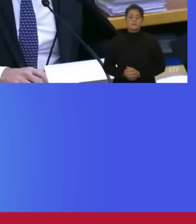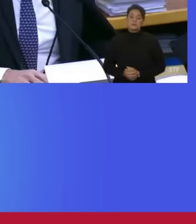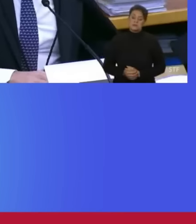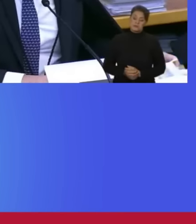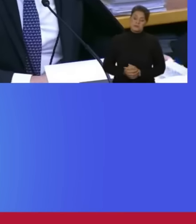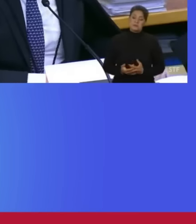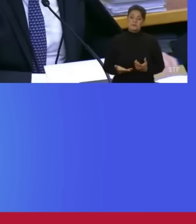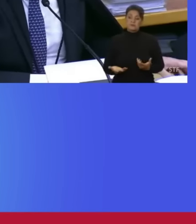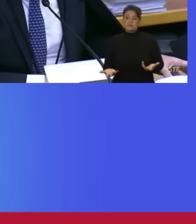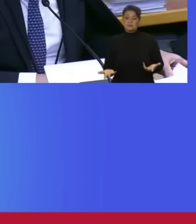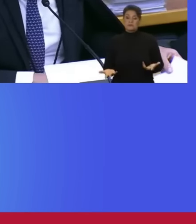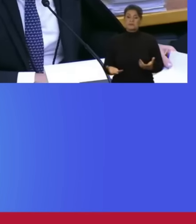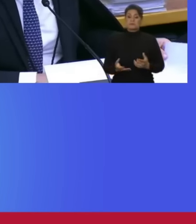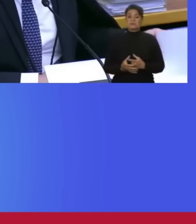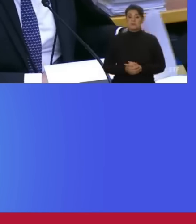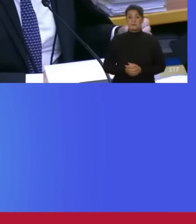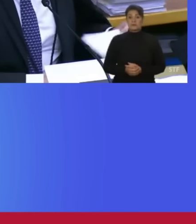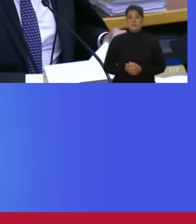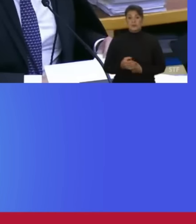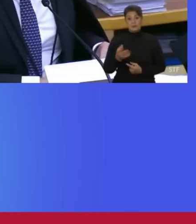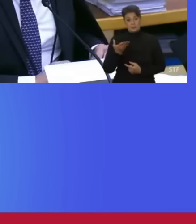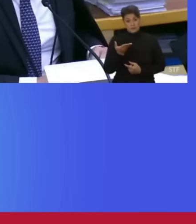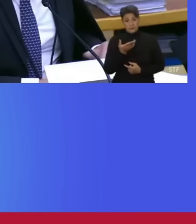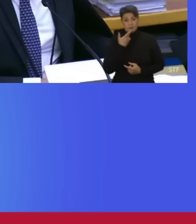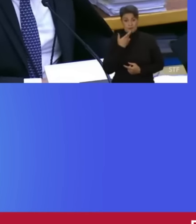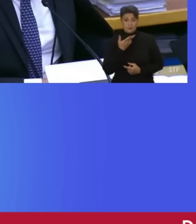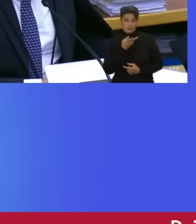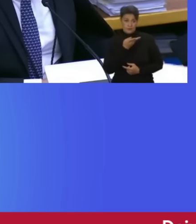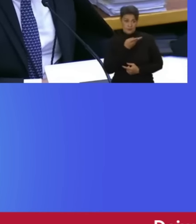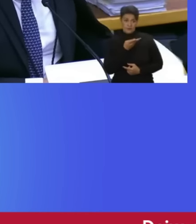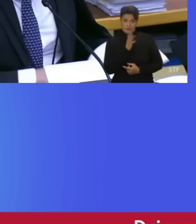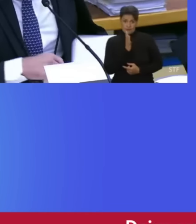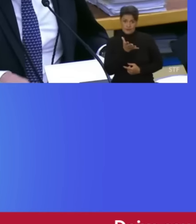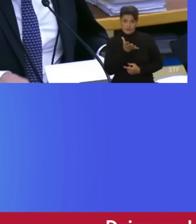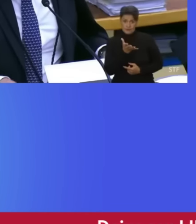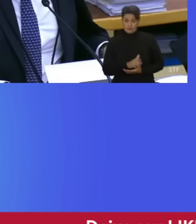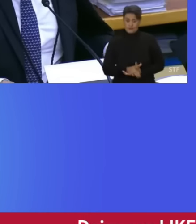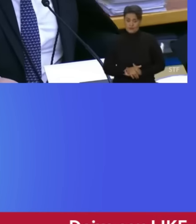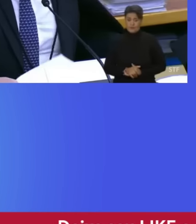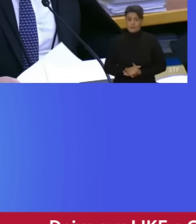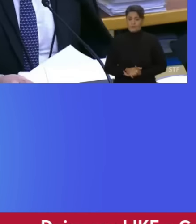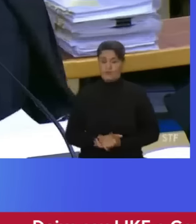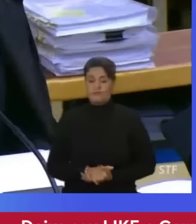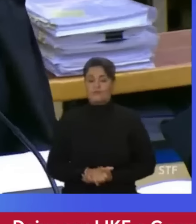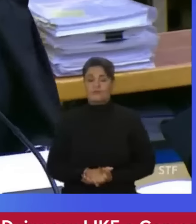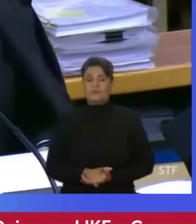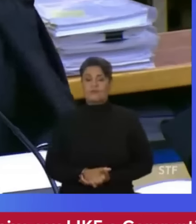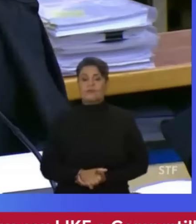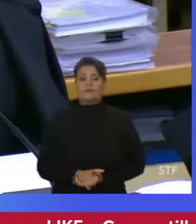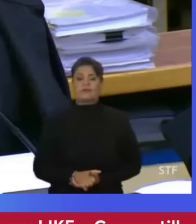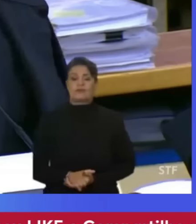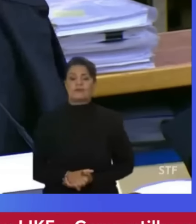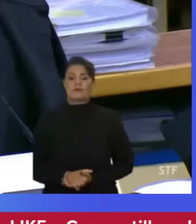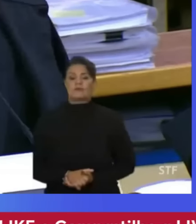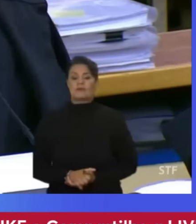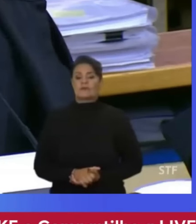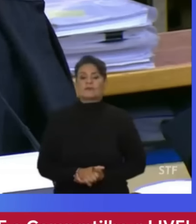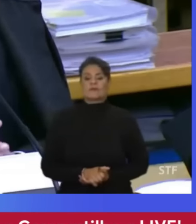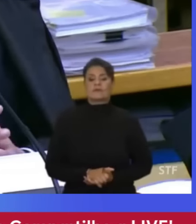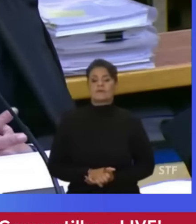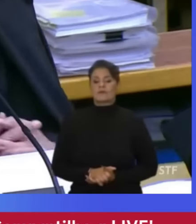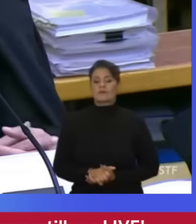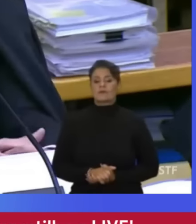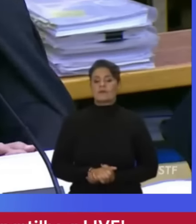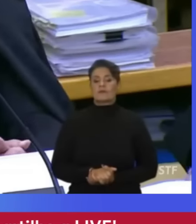excelência e o ministro Gilmar já eh colocaram de forma Clara o